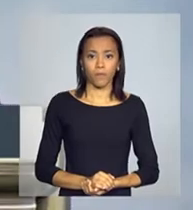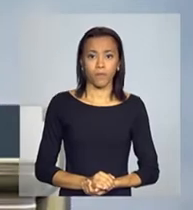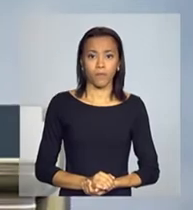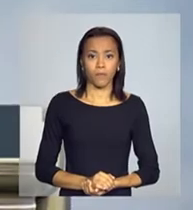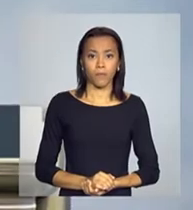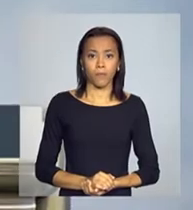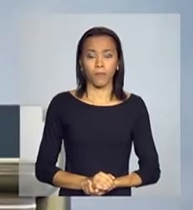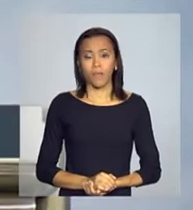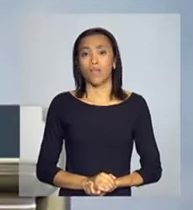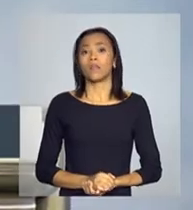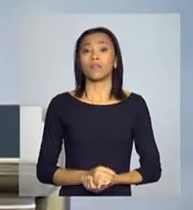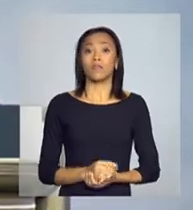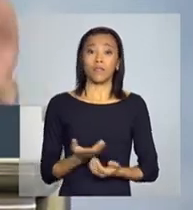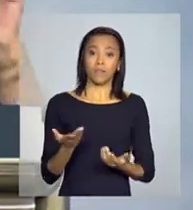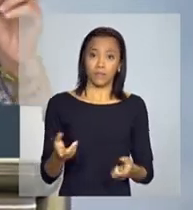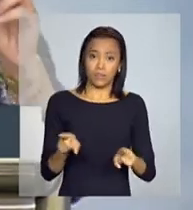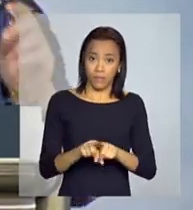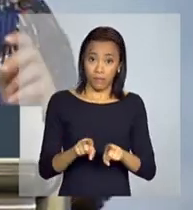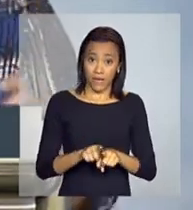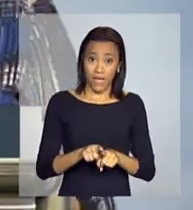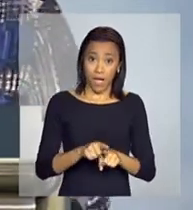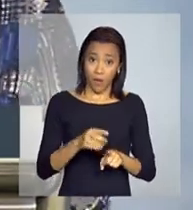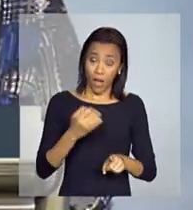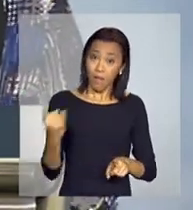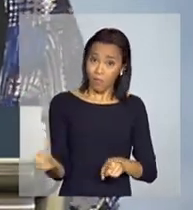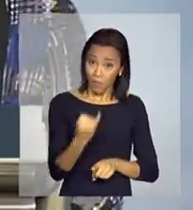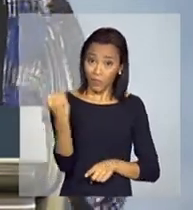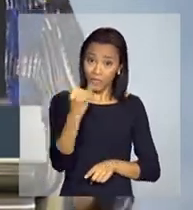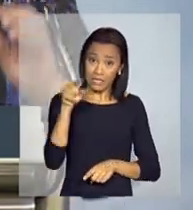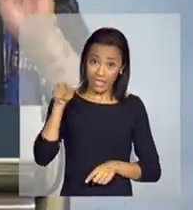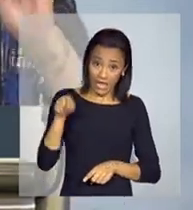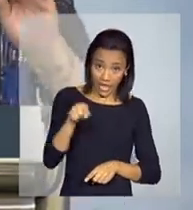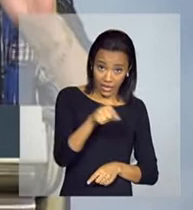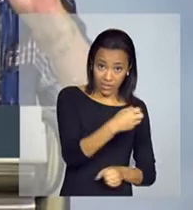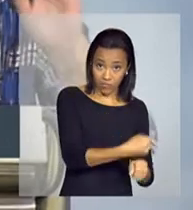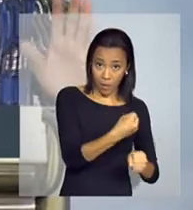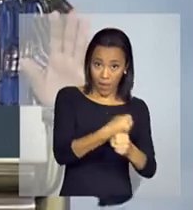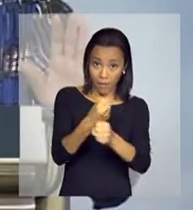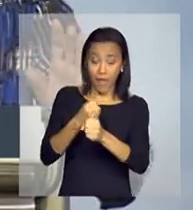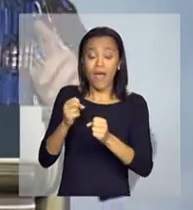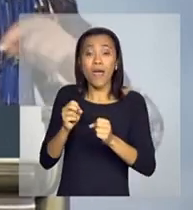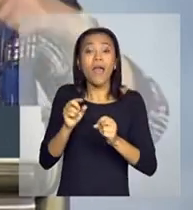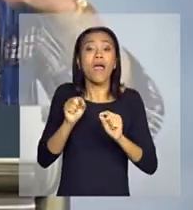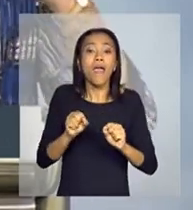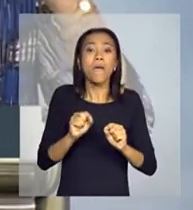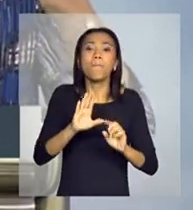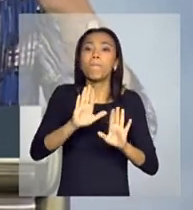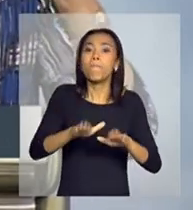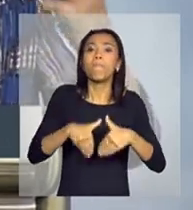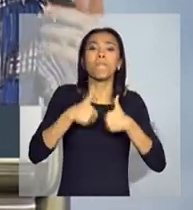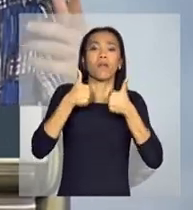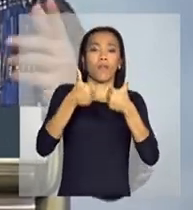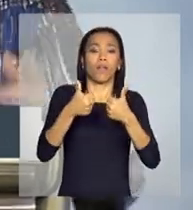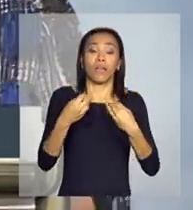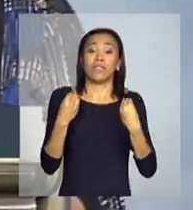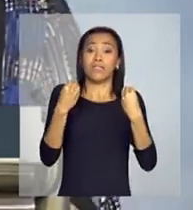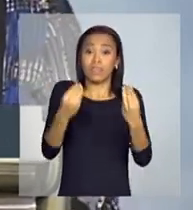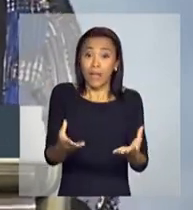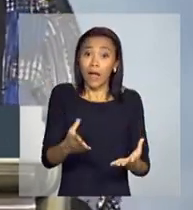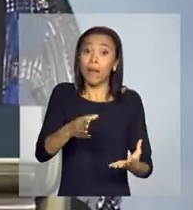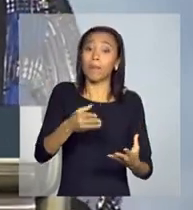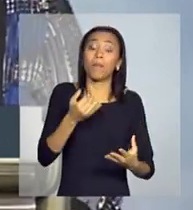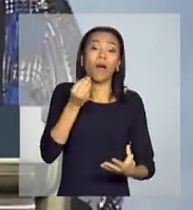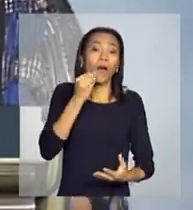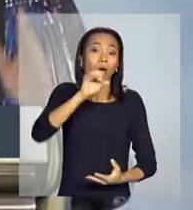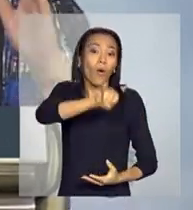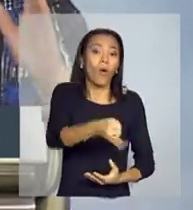A razão de ser dessas obras é mudar para melhor e assegurar mais